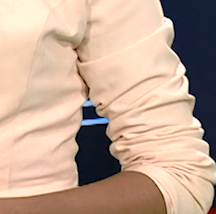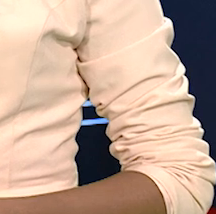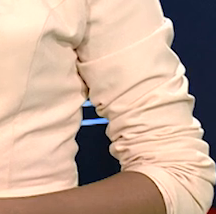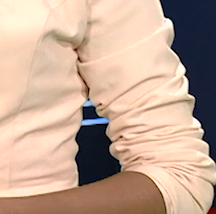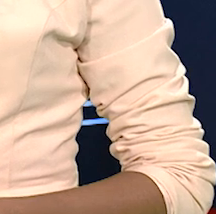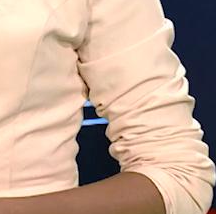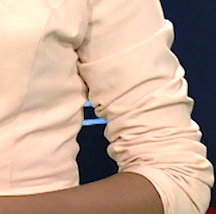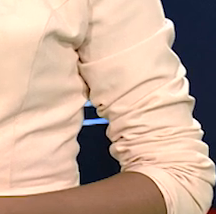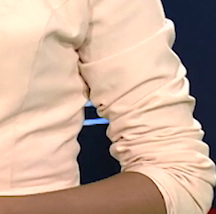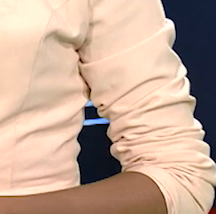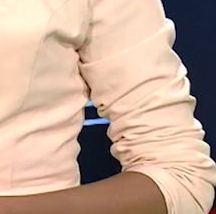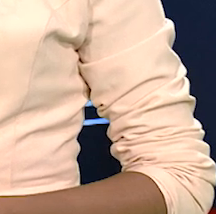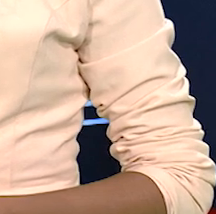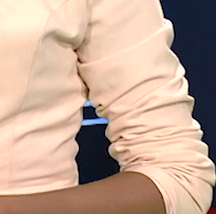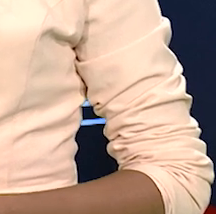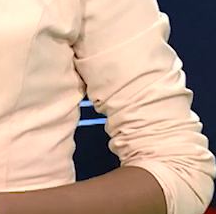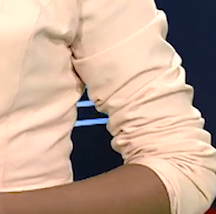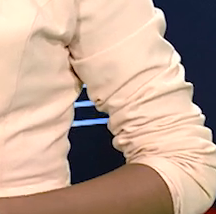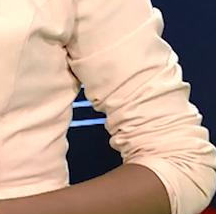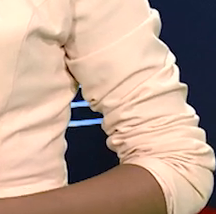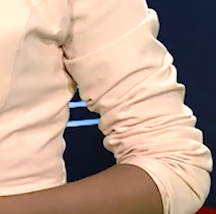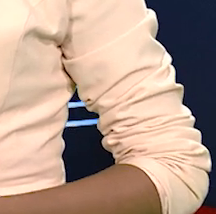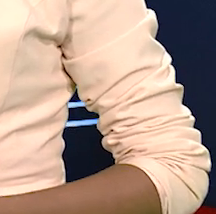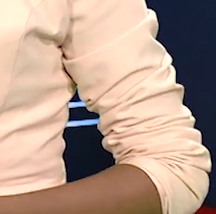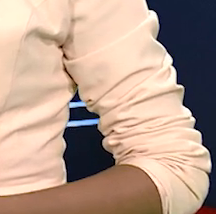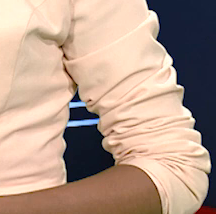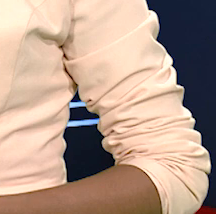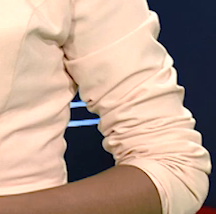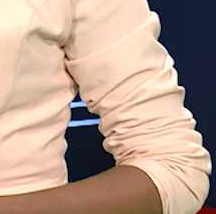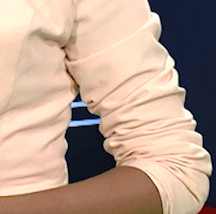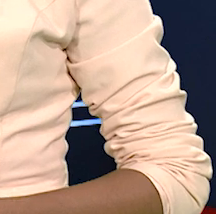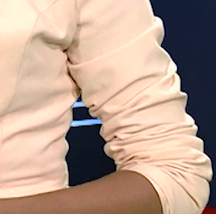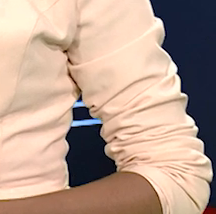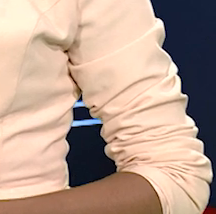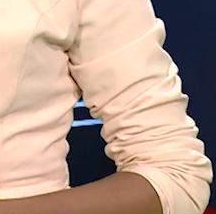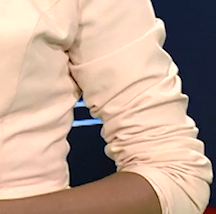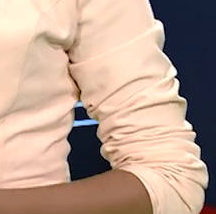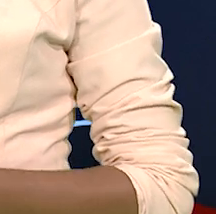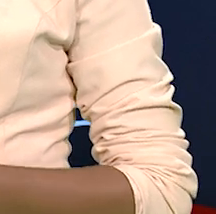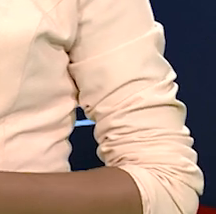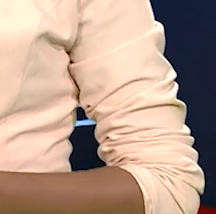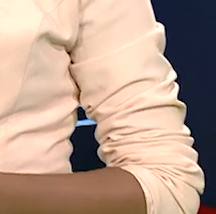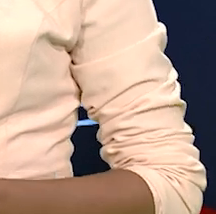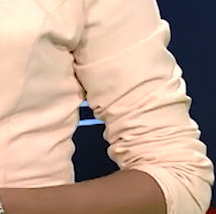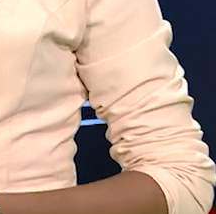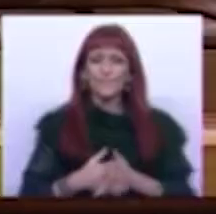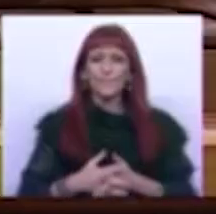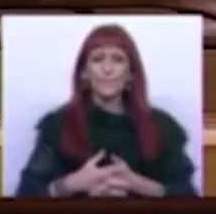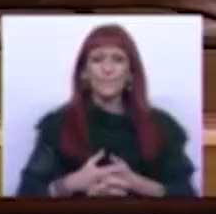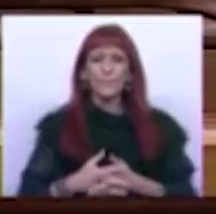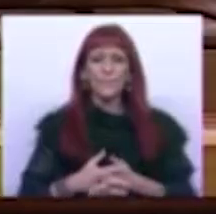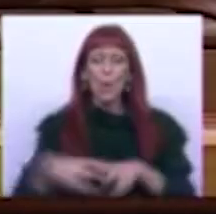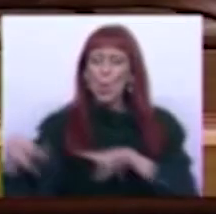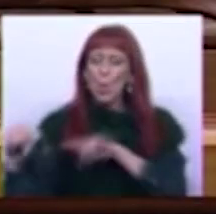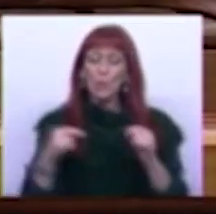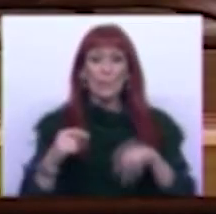os executivos, por si liderados, nunca abandonaram os portugueses e não será agora que o farão. O